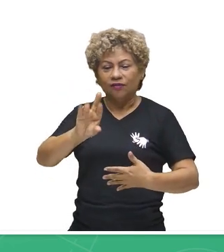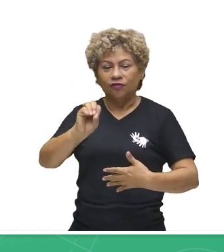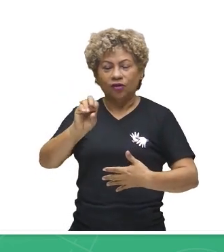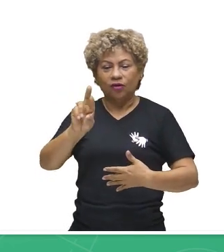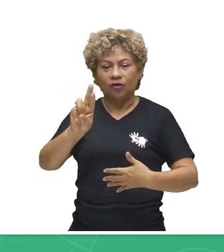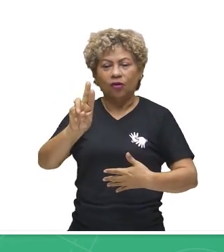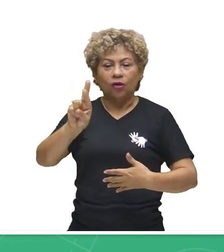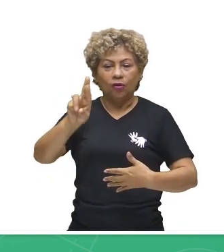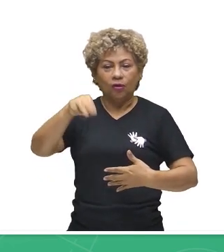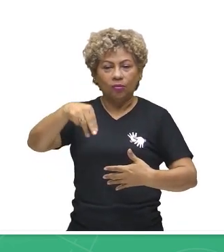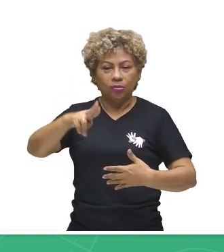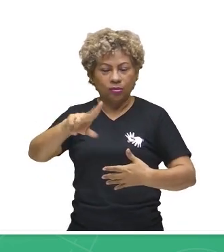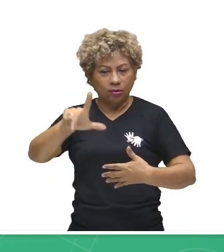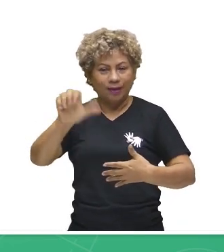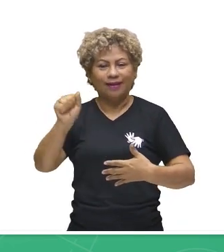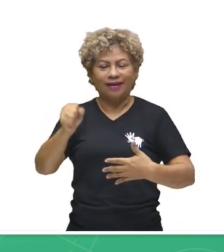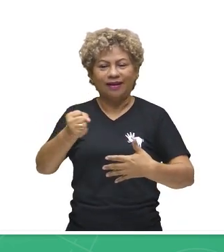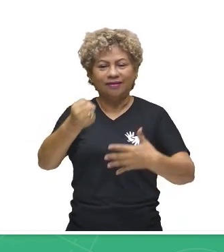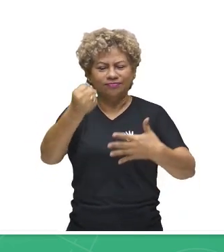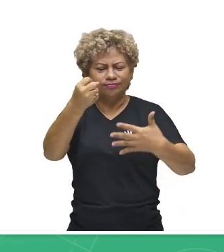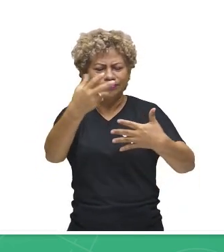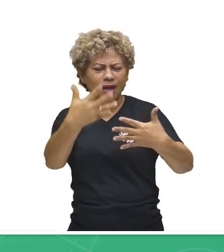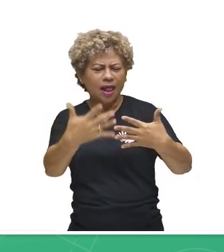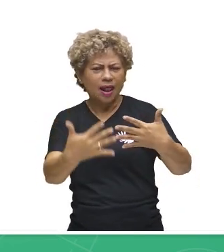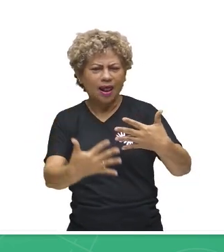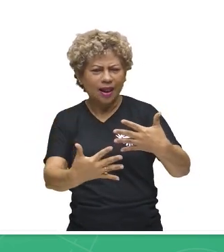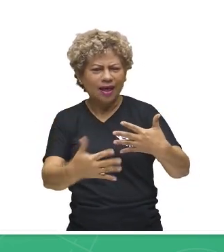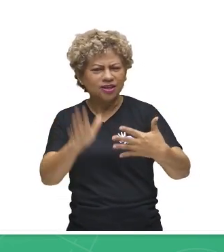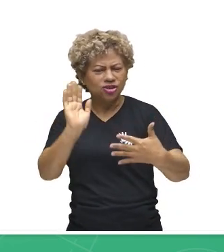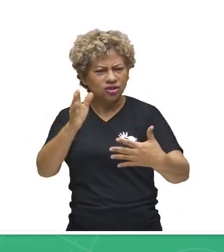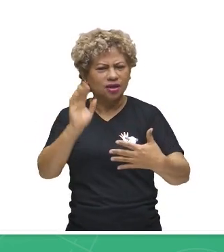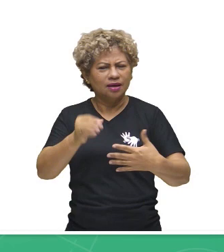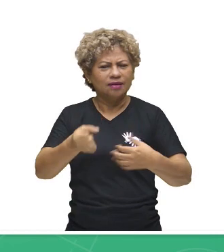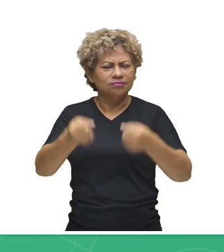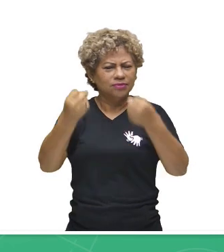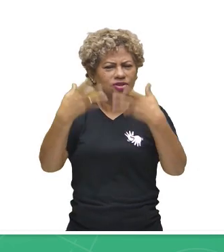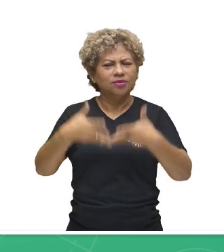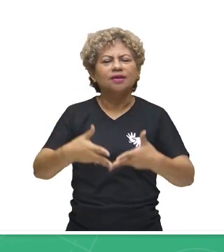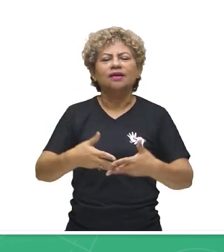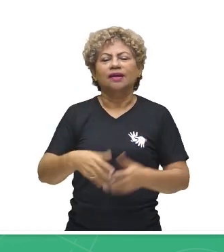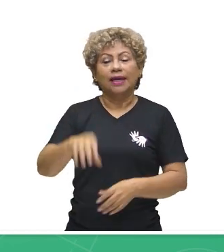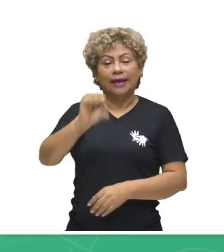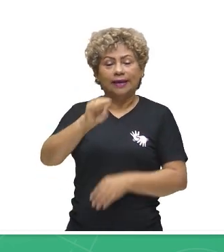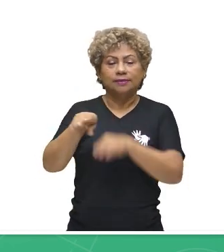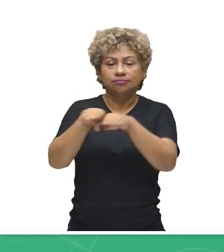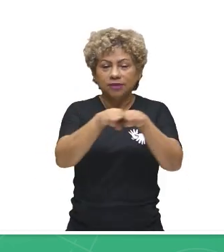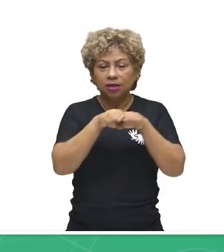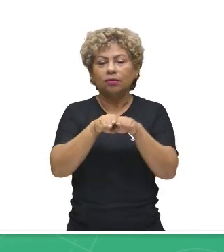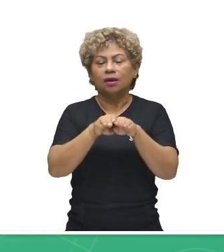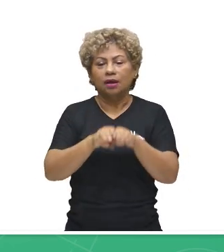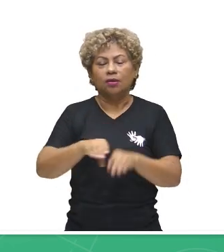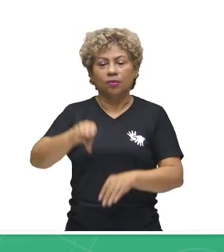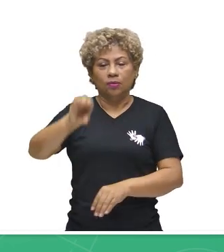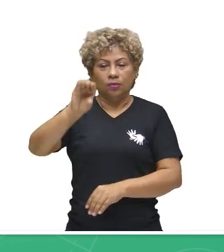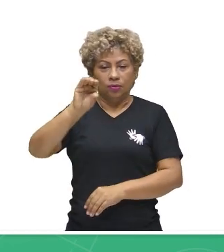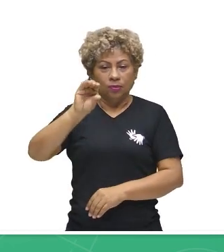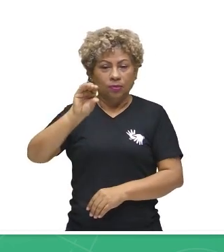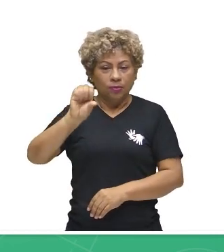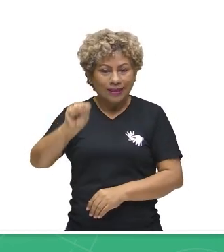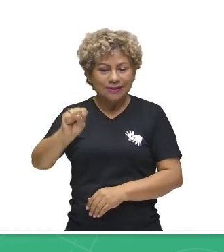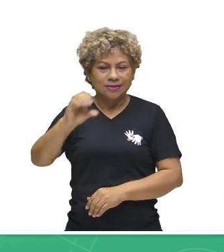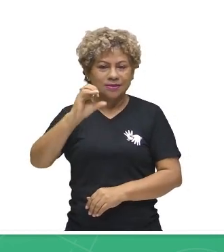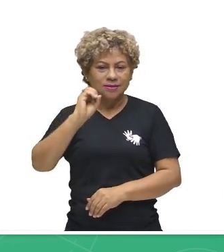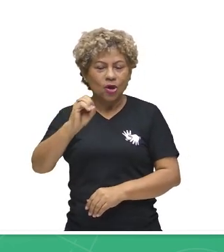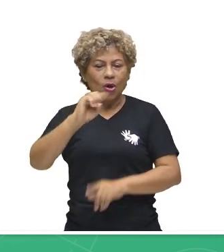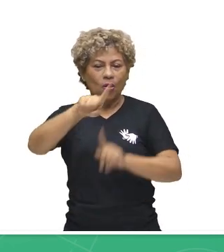igual o espaço inicial mais a velocidade vezes o tempo. Estudamos aqui.